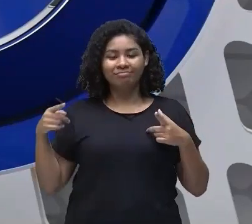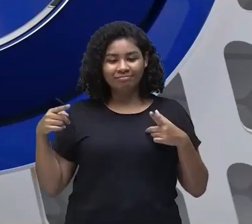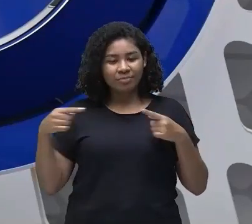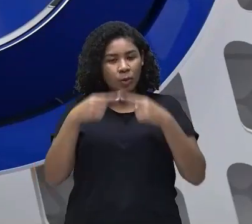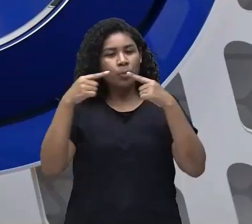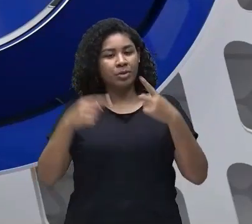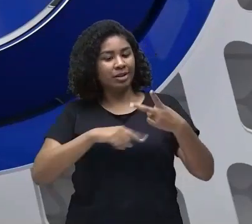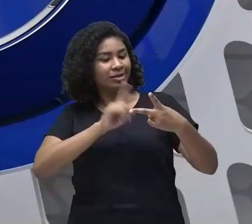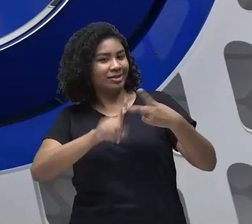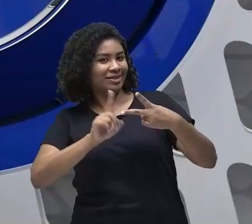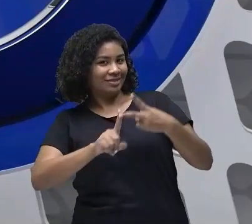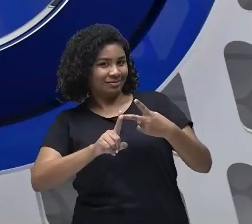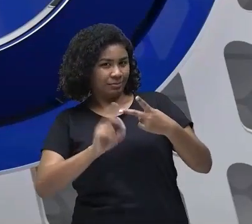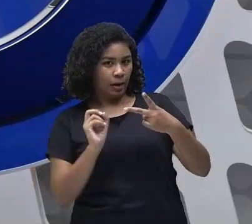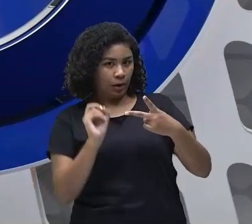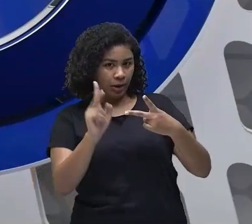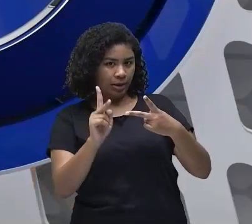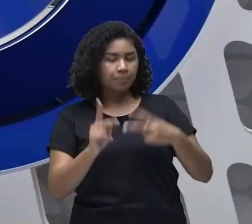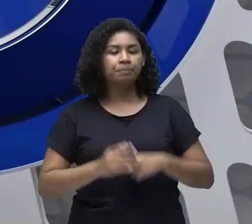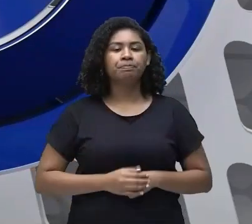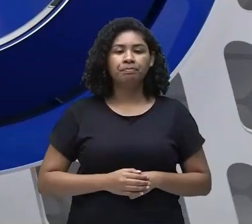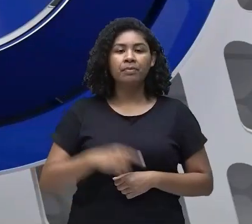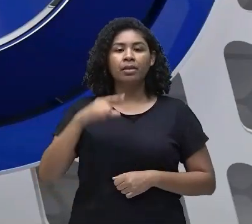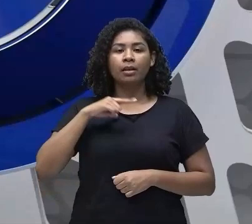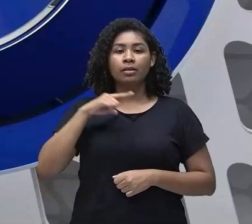nível. E o último, temos uma